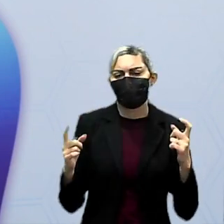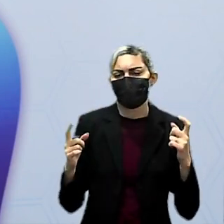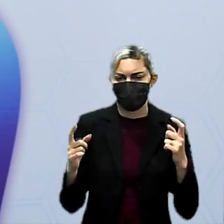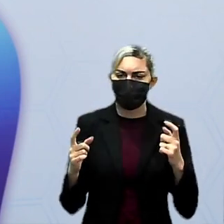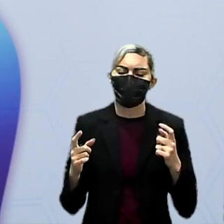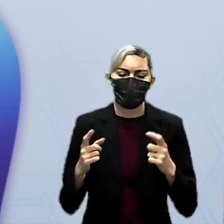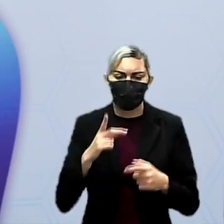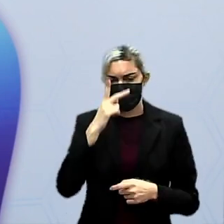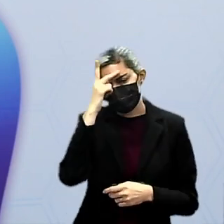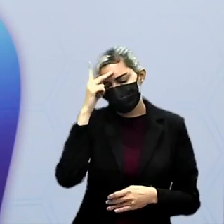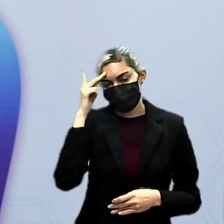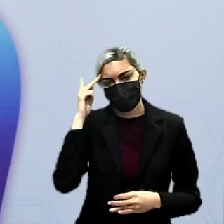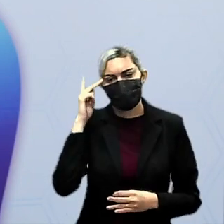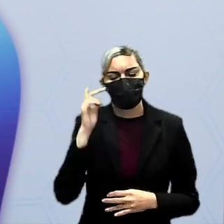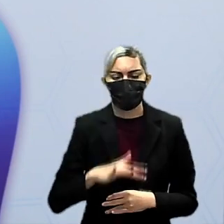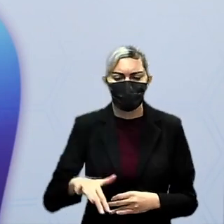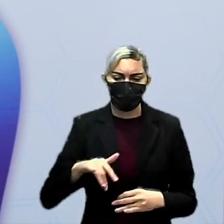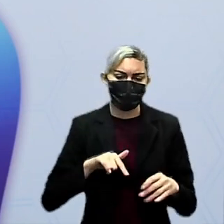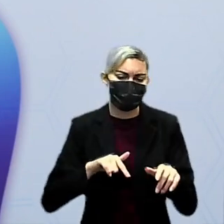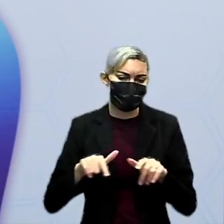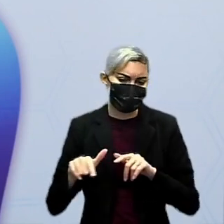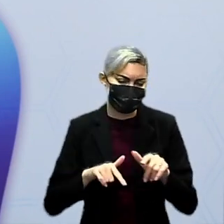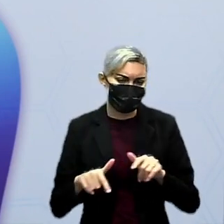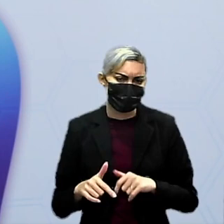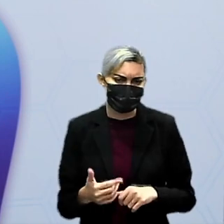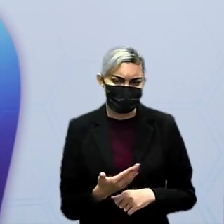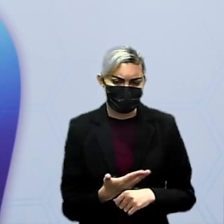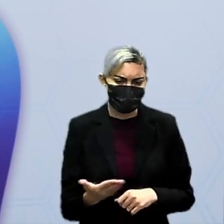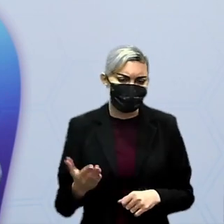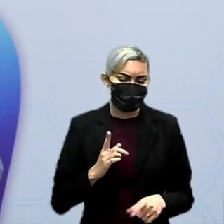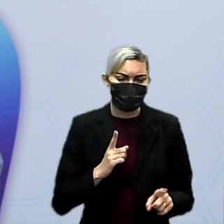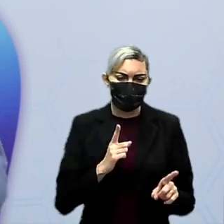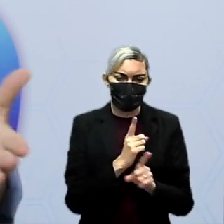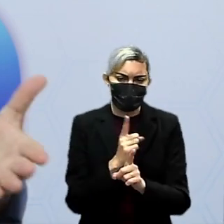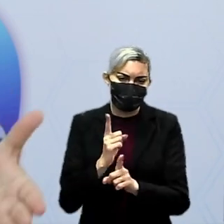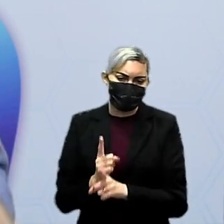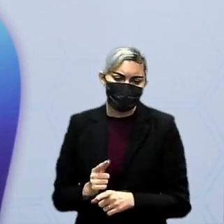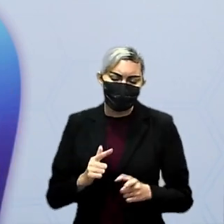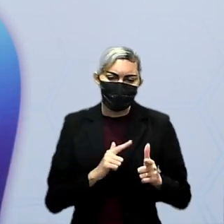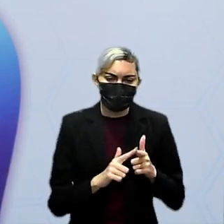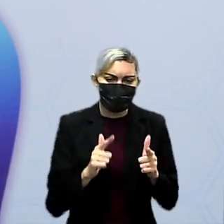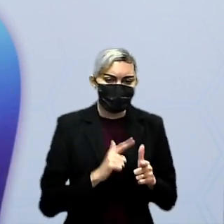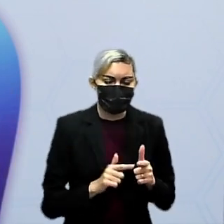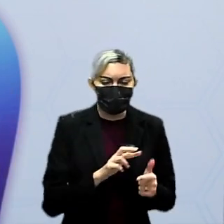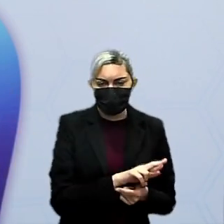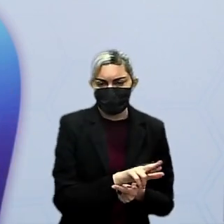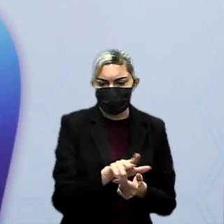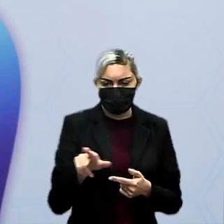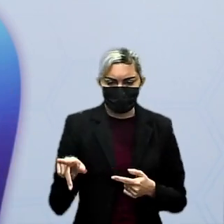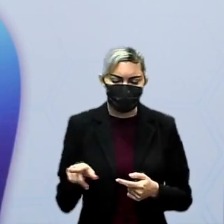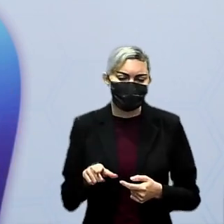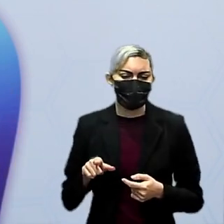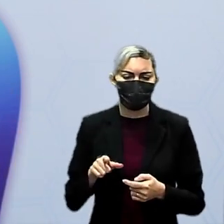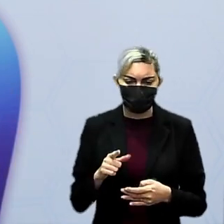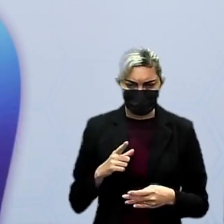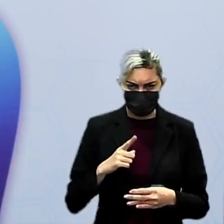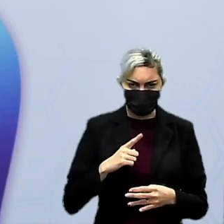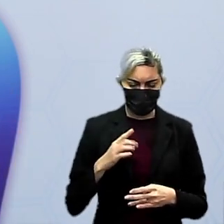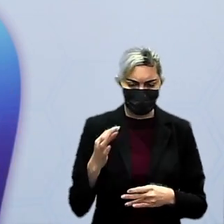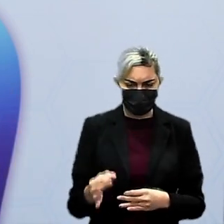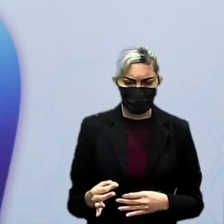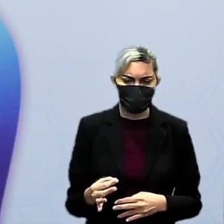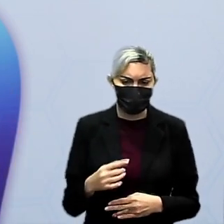o pessoal que trabalha muito com isso, identificando problemas de diversas ordens, tá